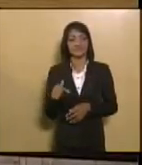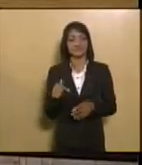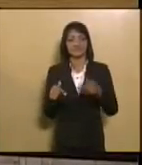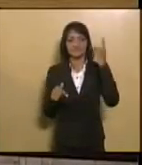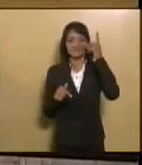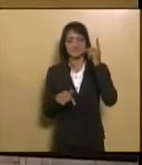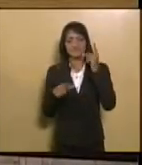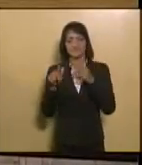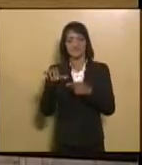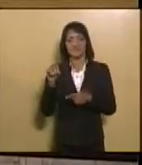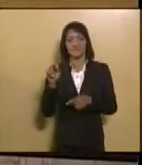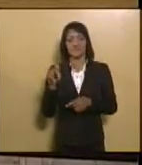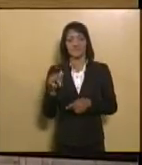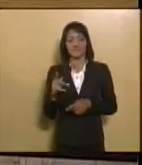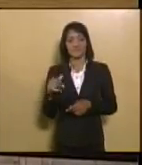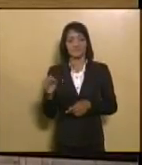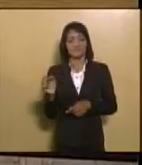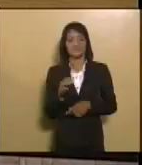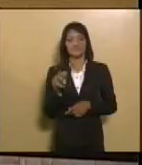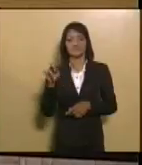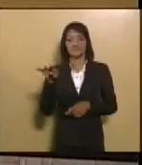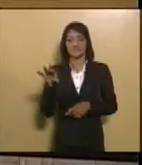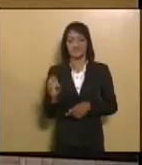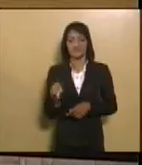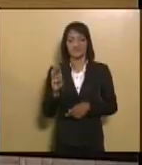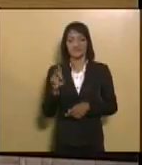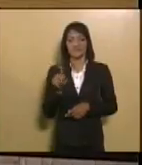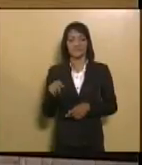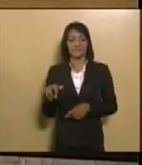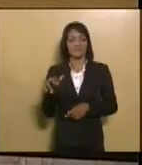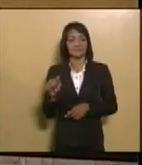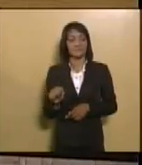595/2017, do deputado Jorge Passos e Augusto Bezerra.